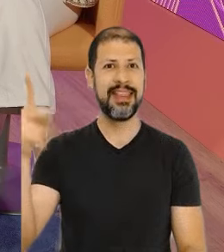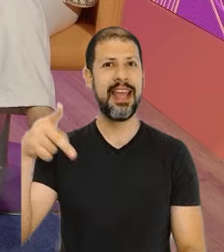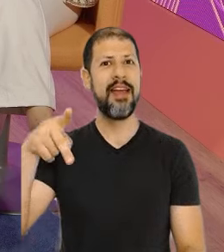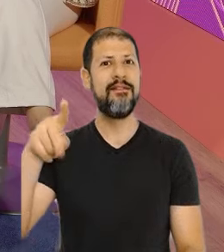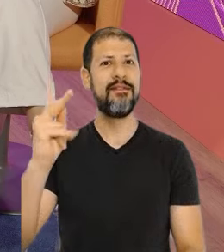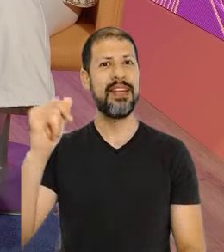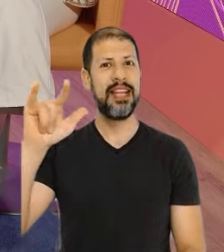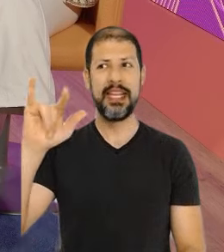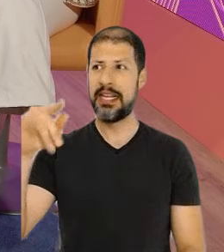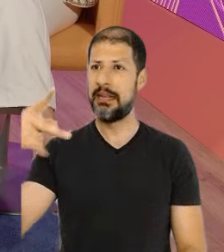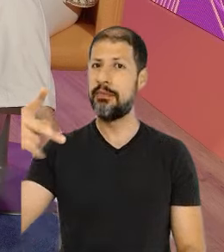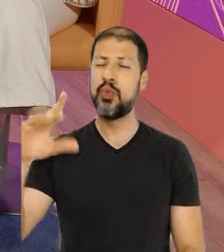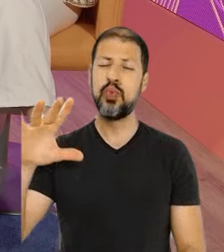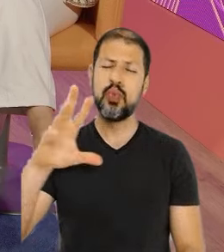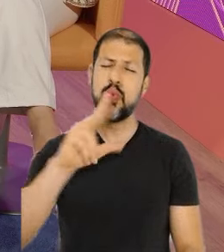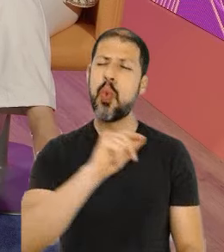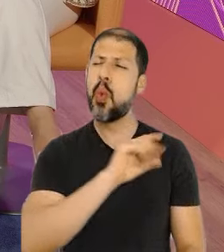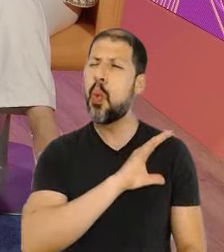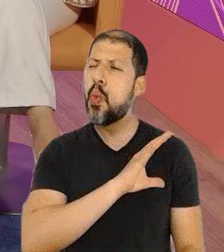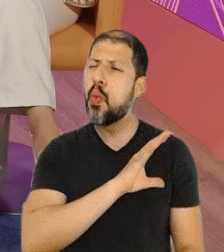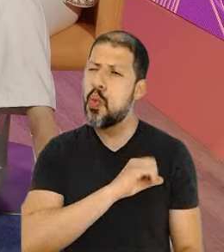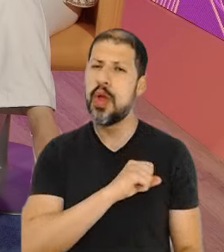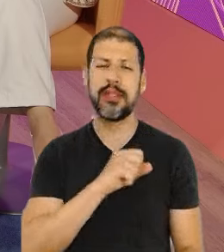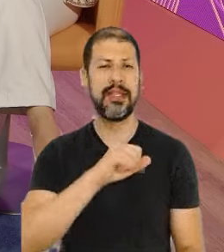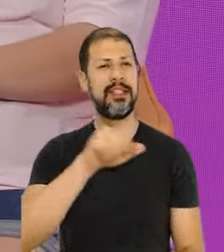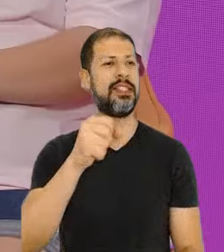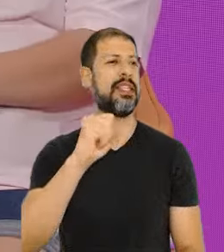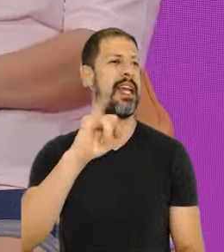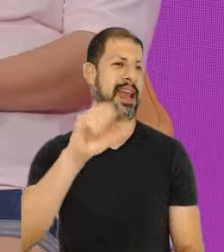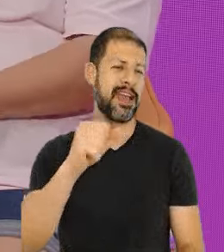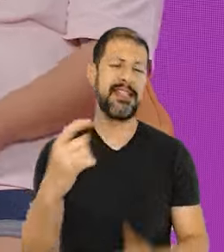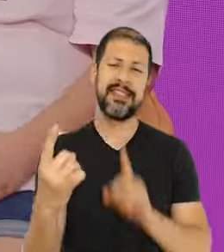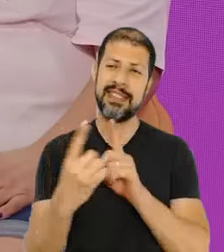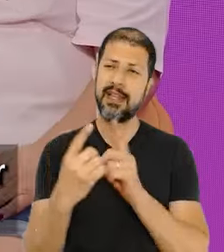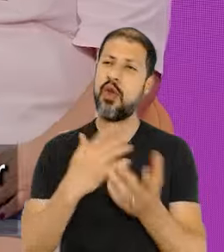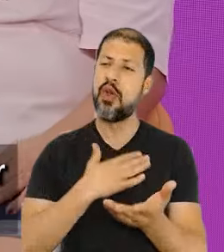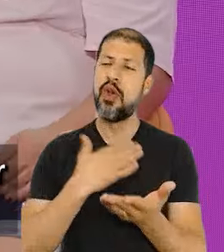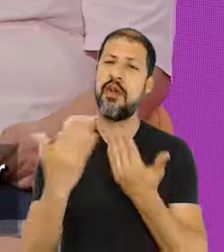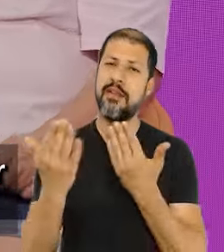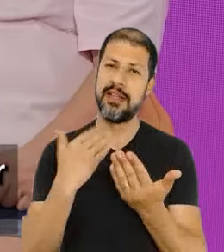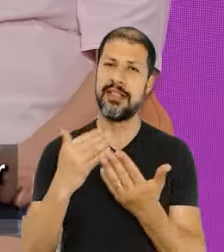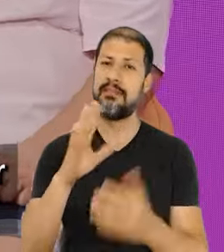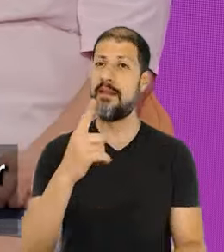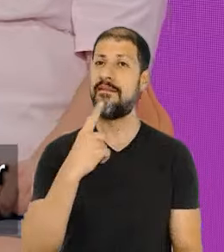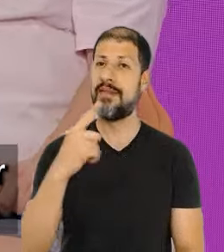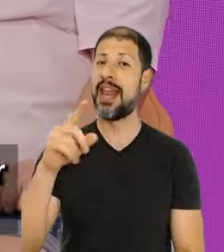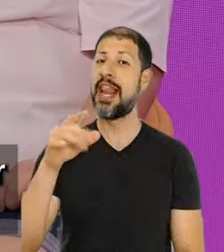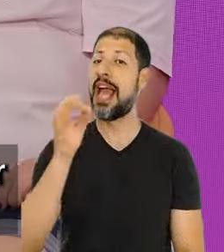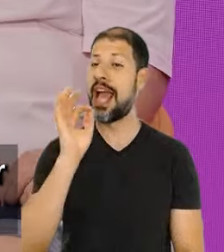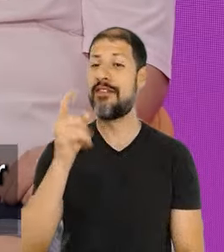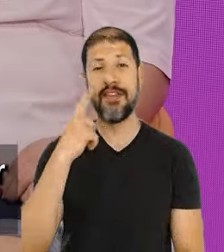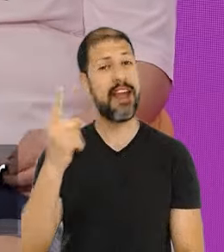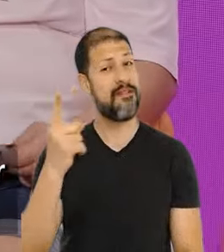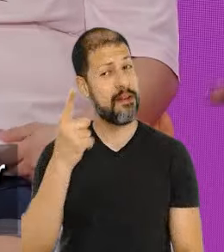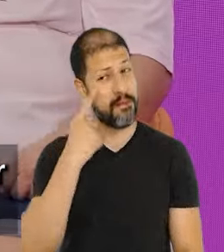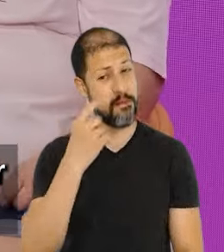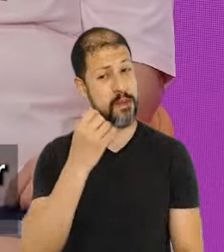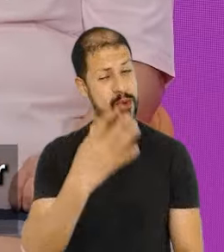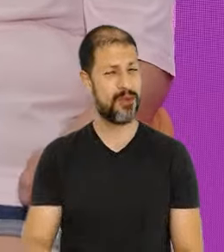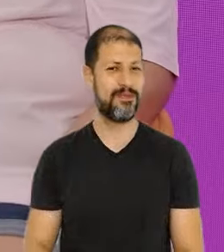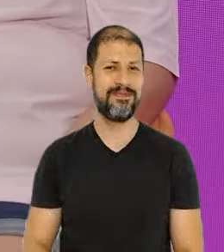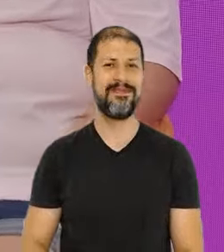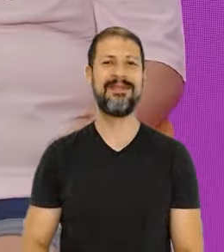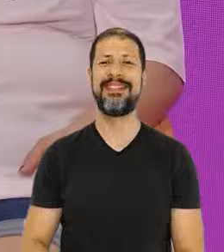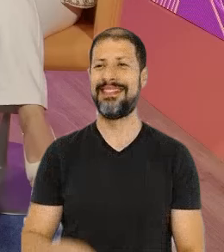J todo mundo adora o atendimento da Jéssica gosta de conversar com ela Ah mas fal lá teu café que eu quero ver se bom mesmo e vai